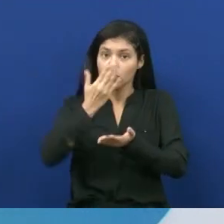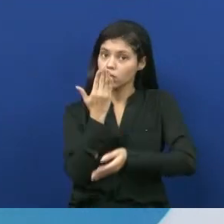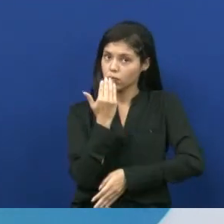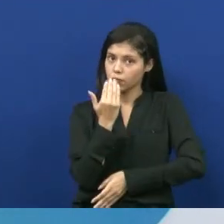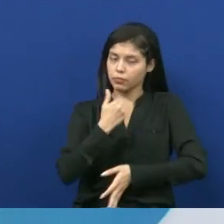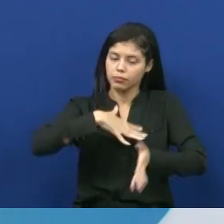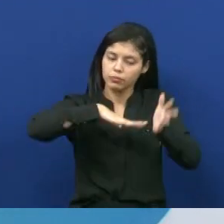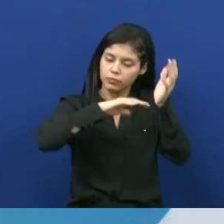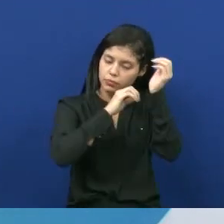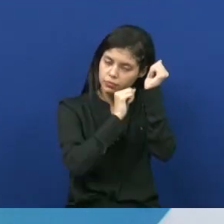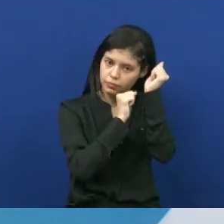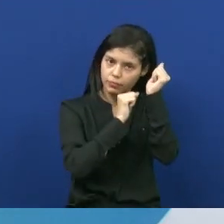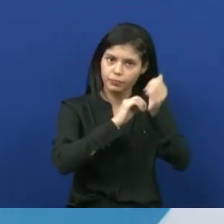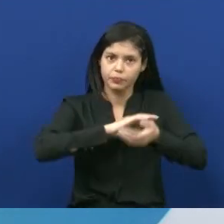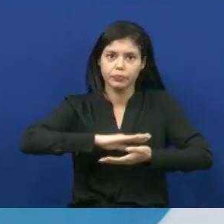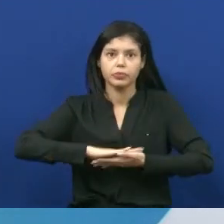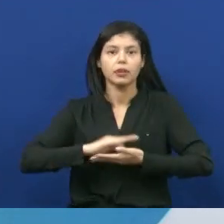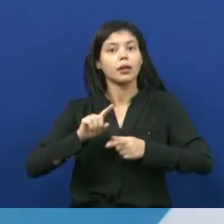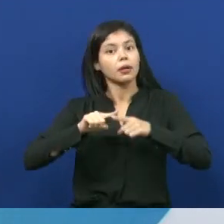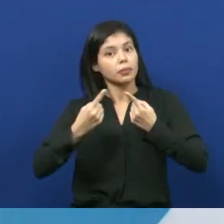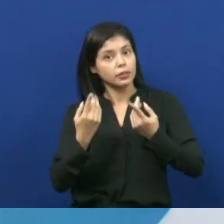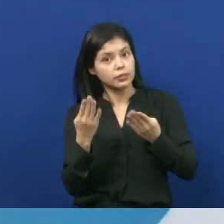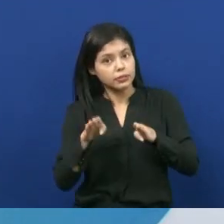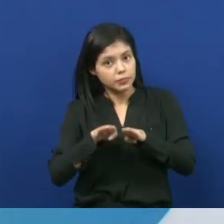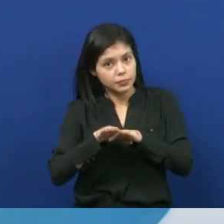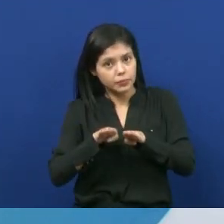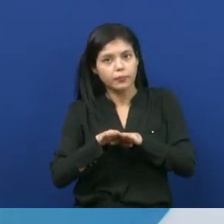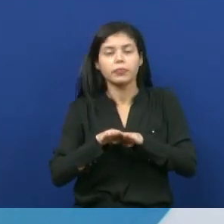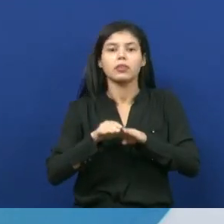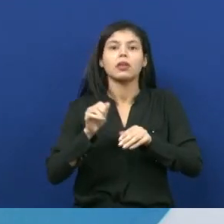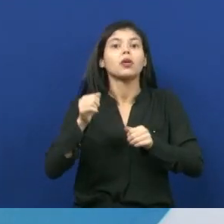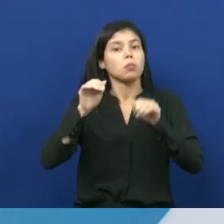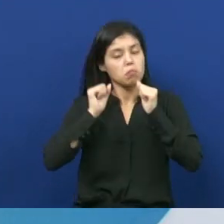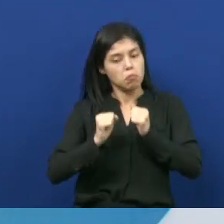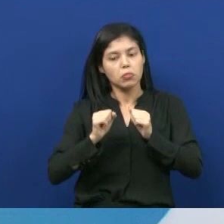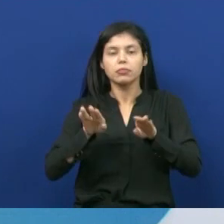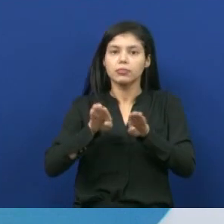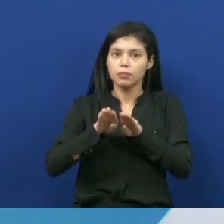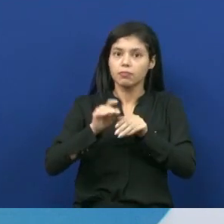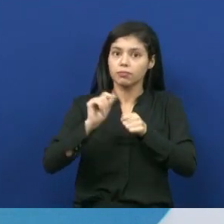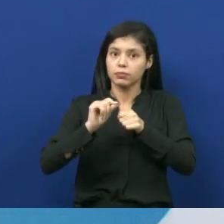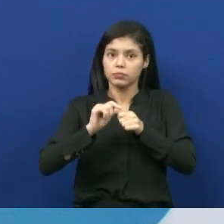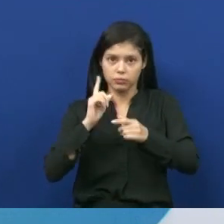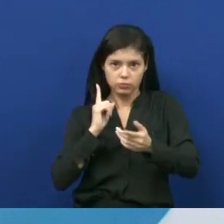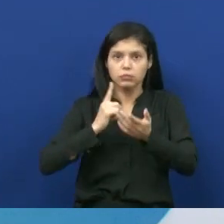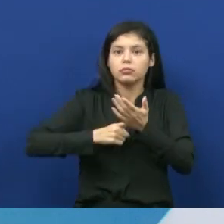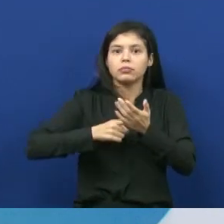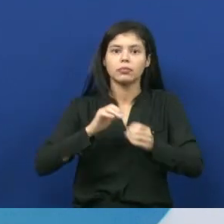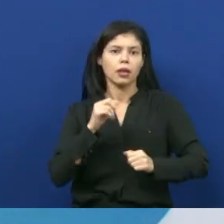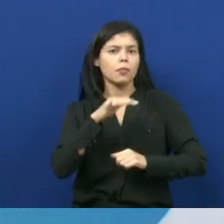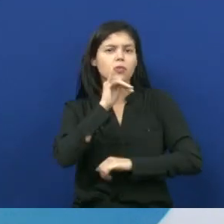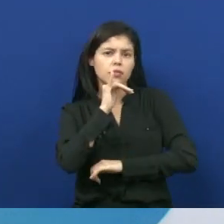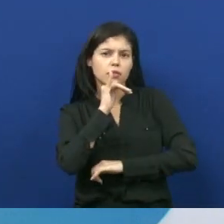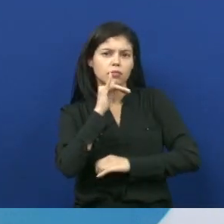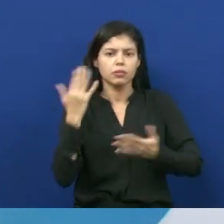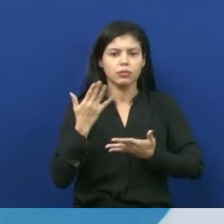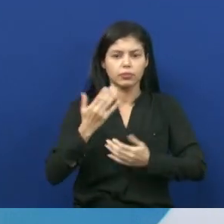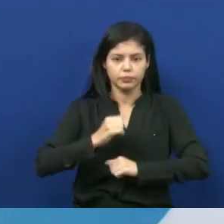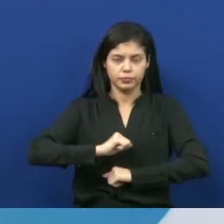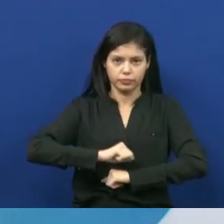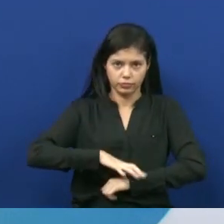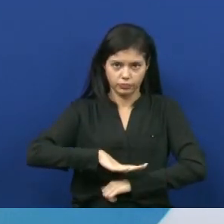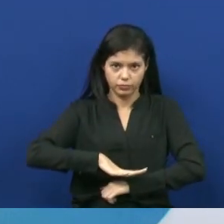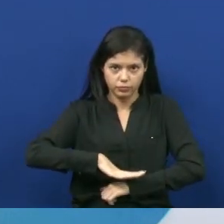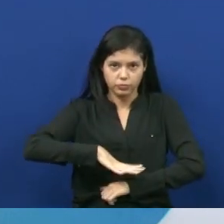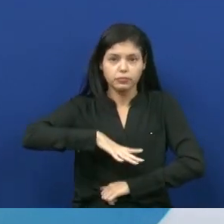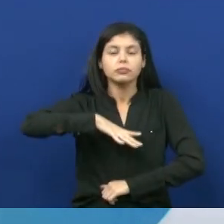enquanto dormimos. Mas nós também podemos fazer o controle desse movimento. Por exemplo, vamos inspirar agora, todo